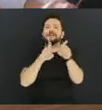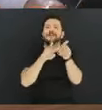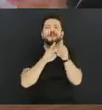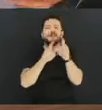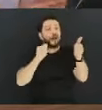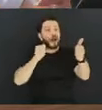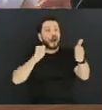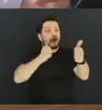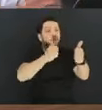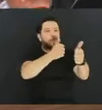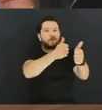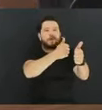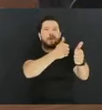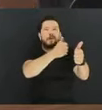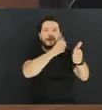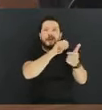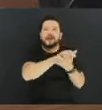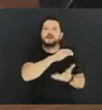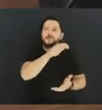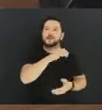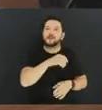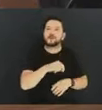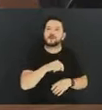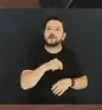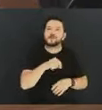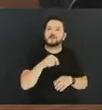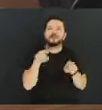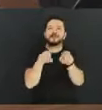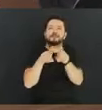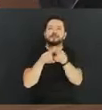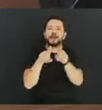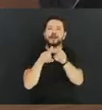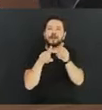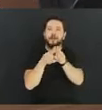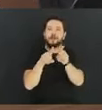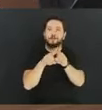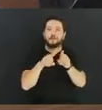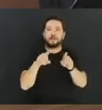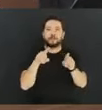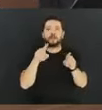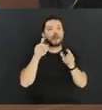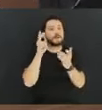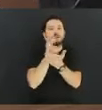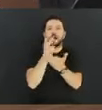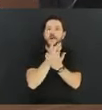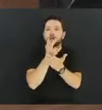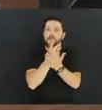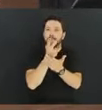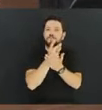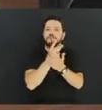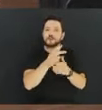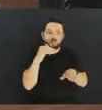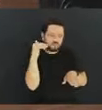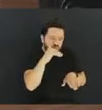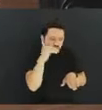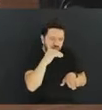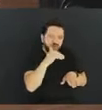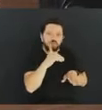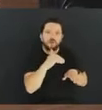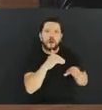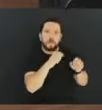público daquele socorro, daquele atendimento que precisa, às vezes, ser de emergência ou imediato